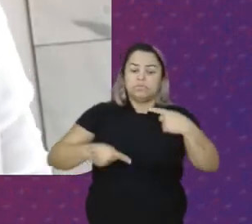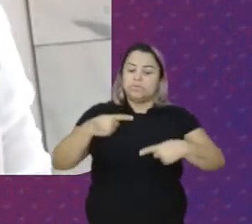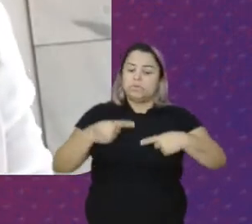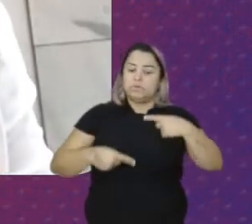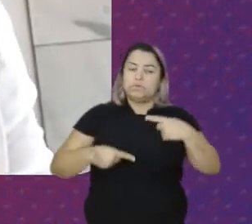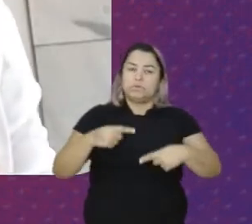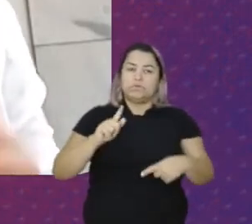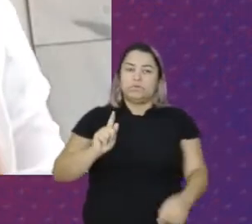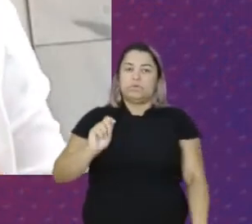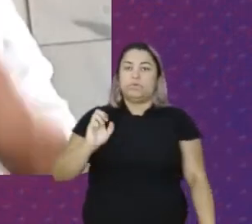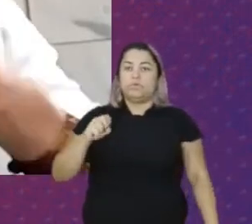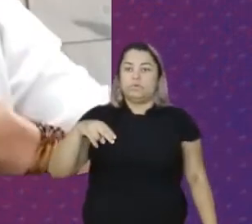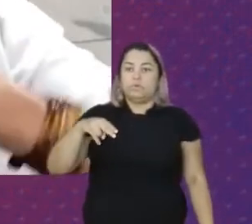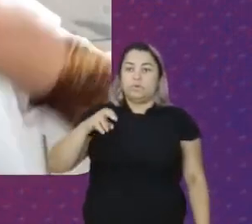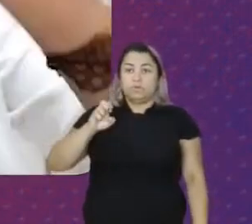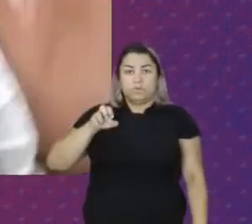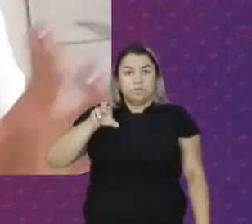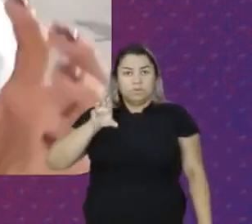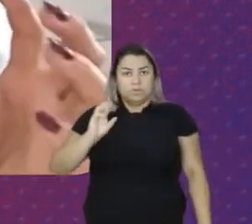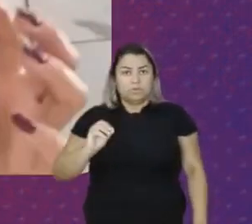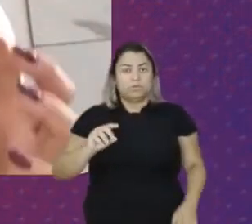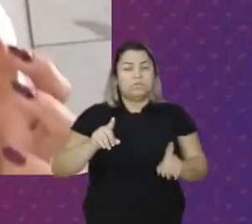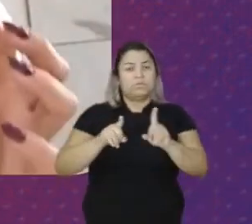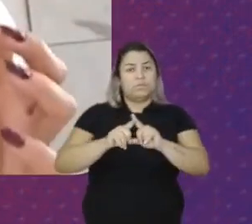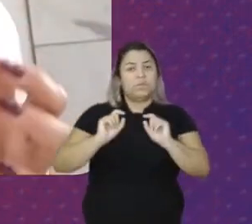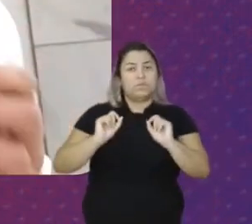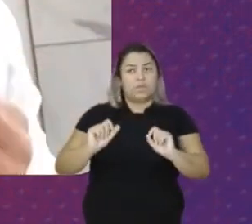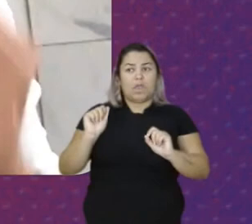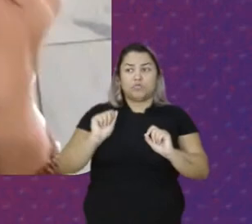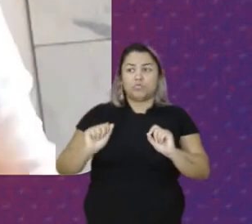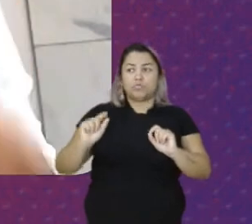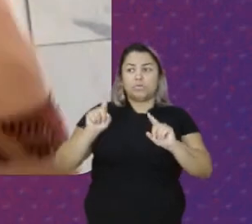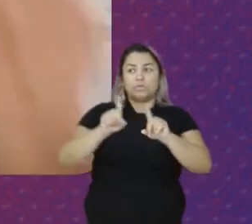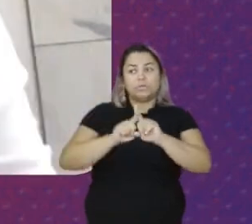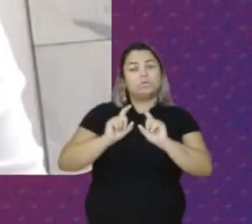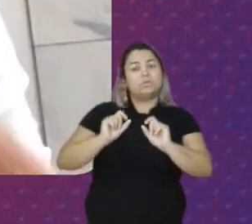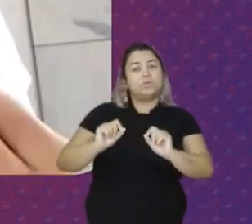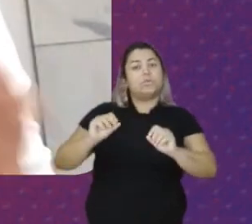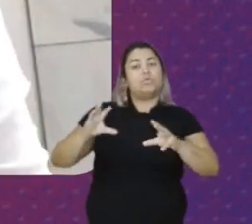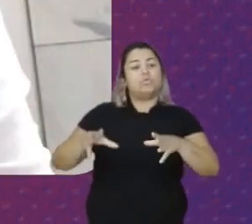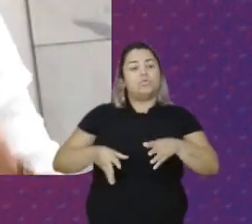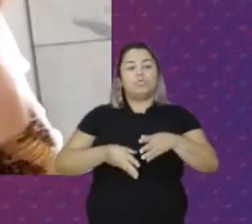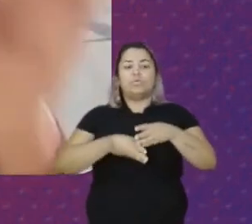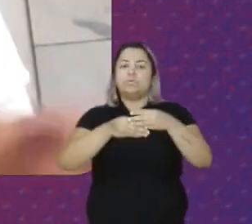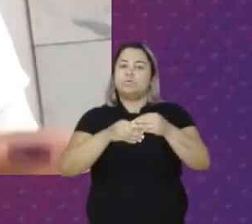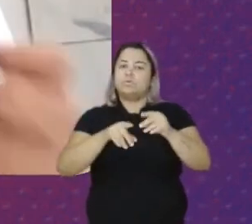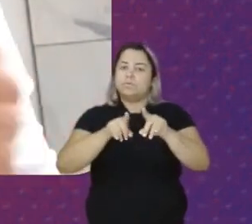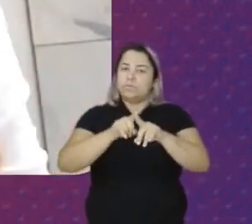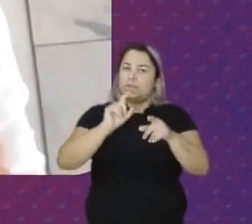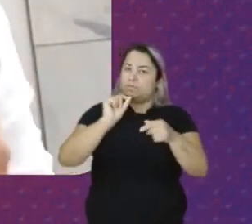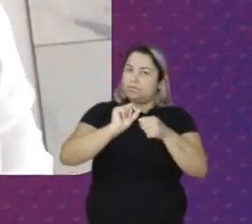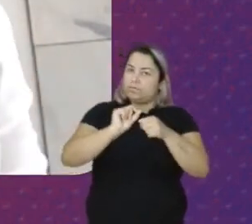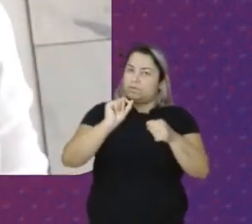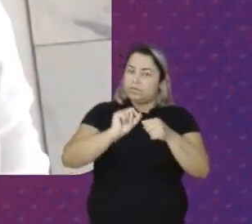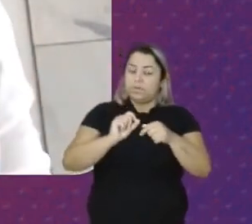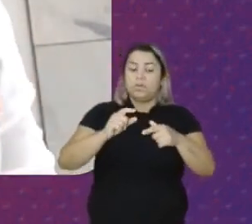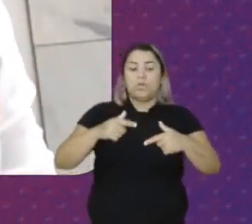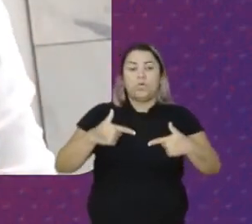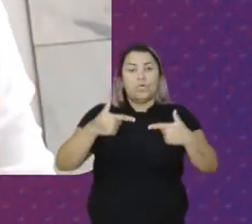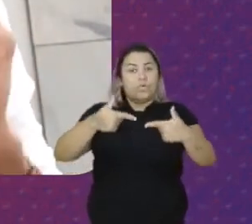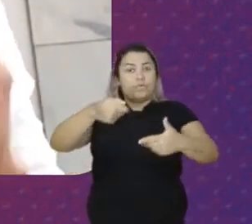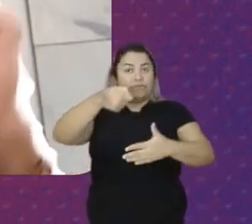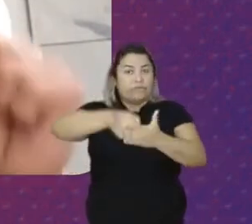só eleitoral, né? Ampliar socialmente mesmo. E, conjuntamente com isso, fazer um